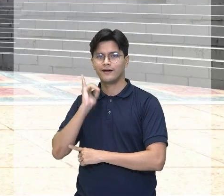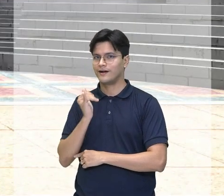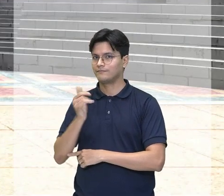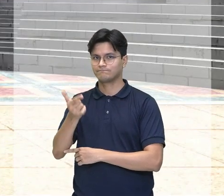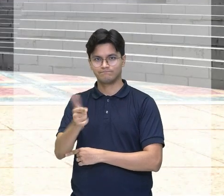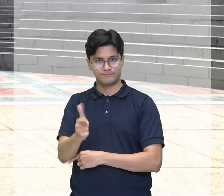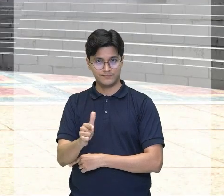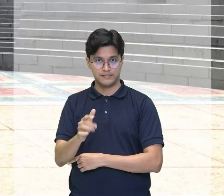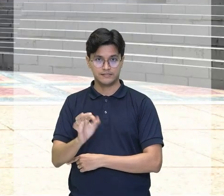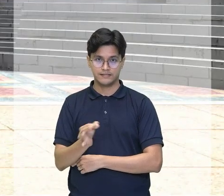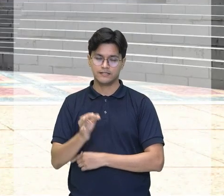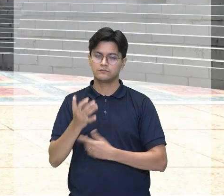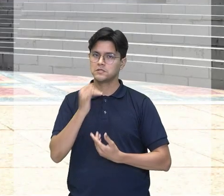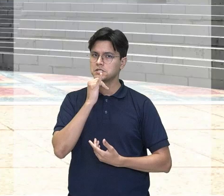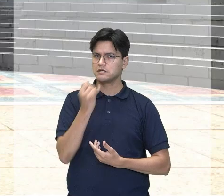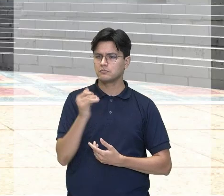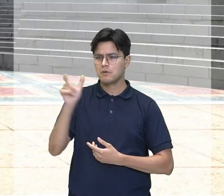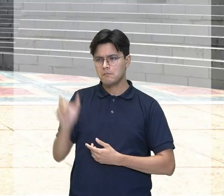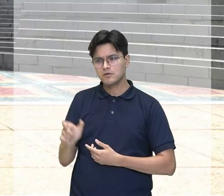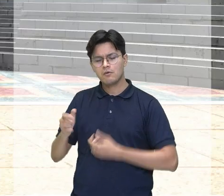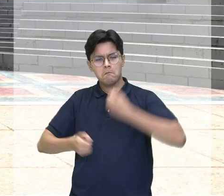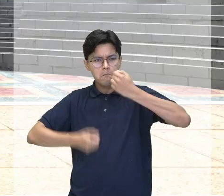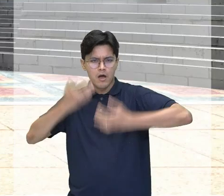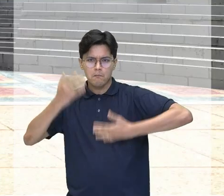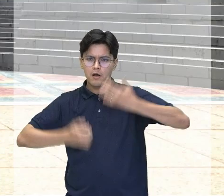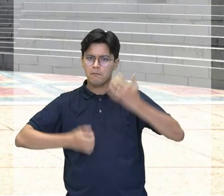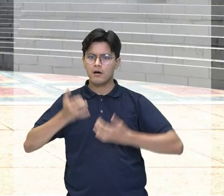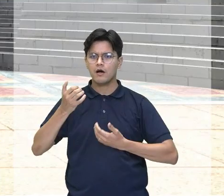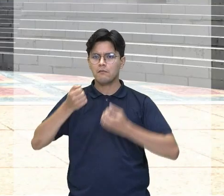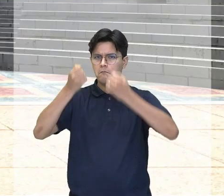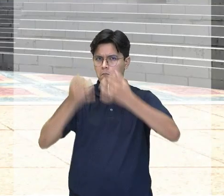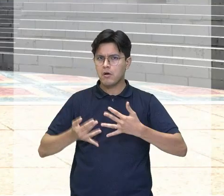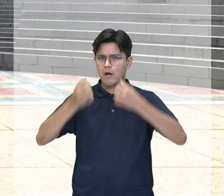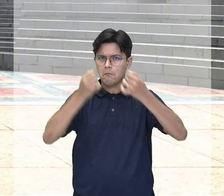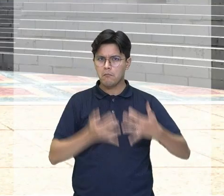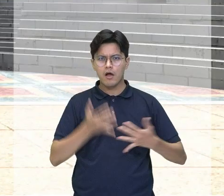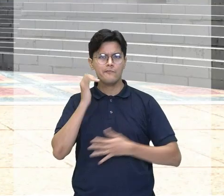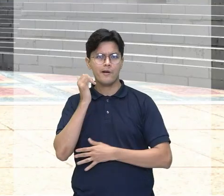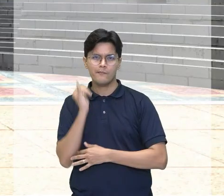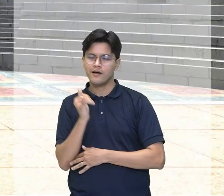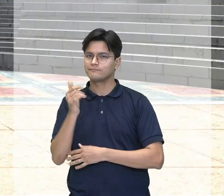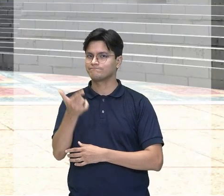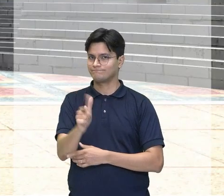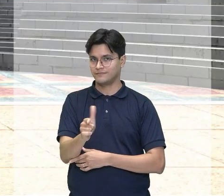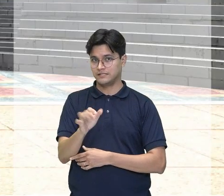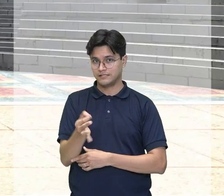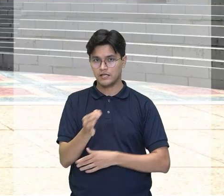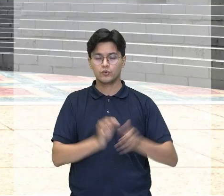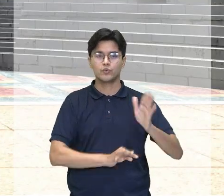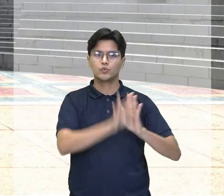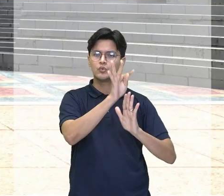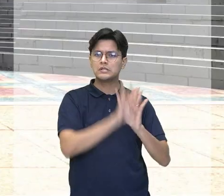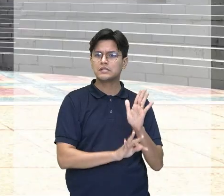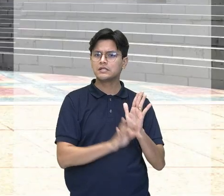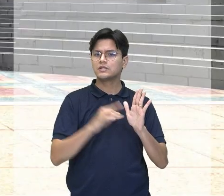vamos ter o narrador, aquela pessoa narrando o que acontece, né? O próprio texto ele vai ter esse desdobramento para que você